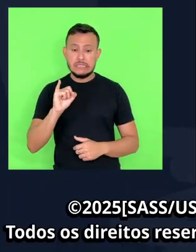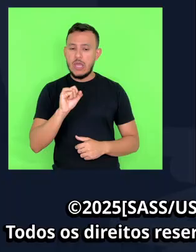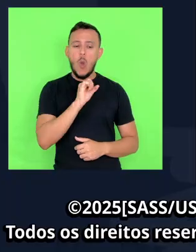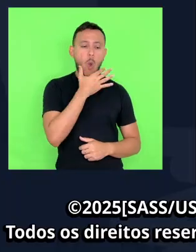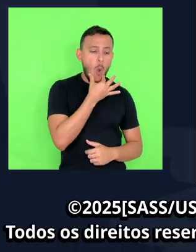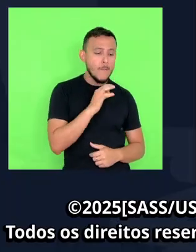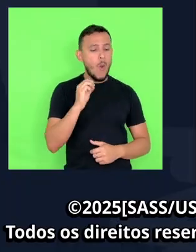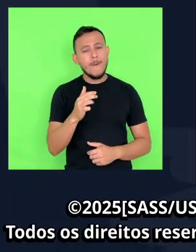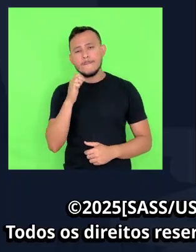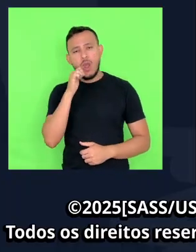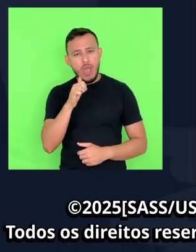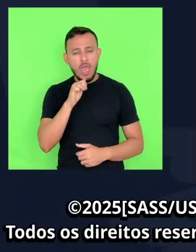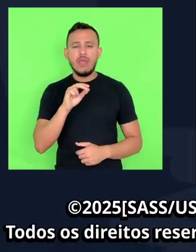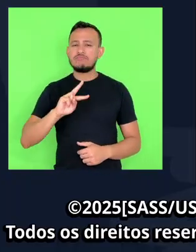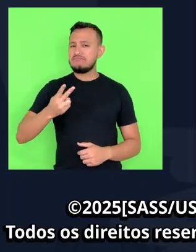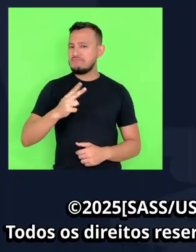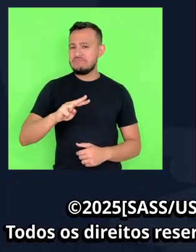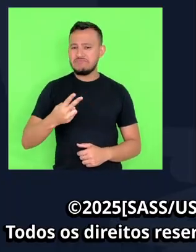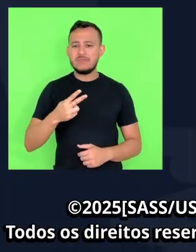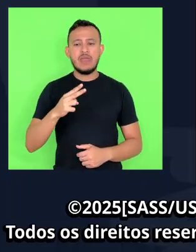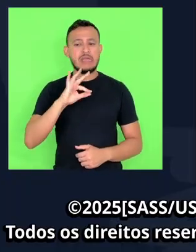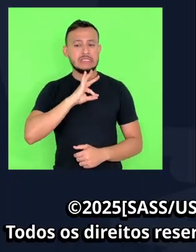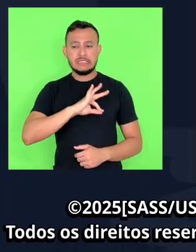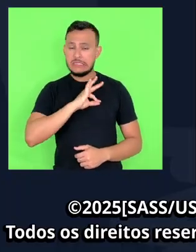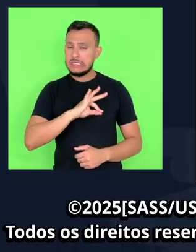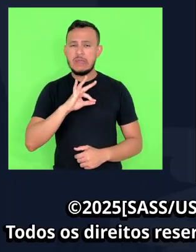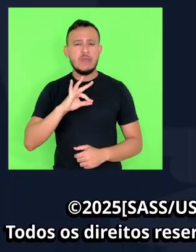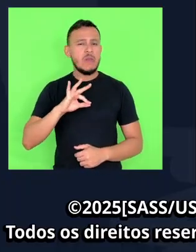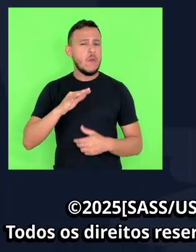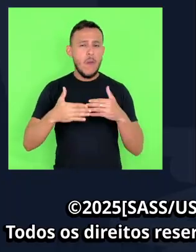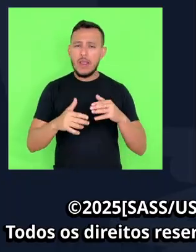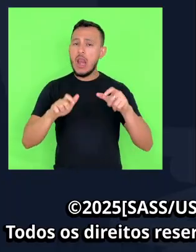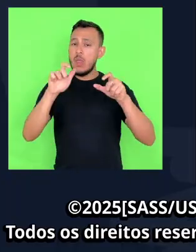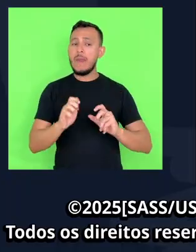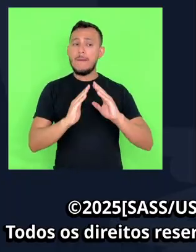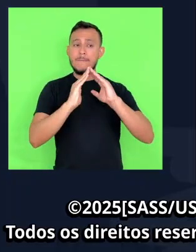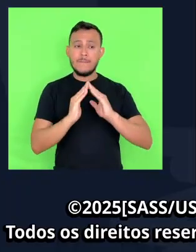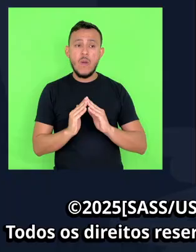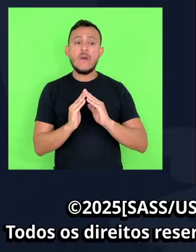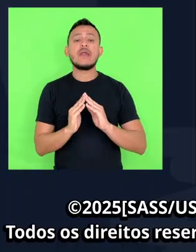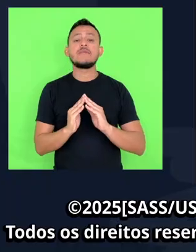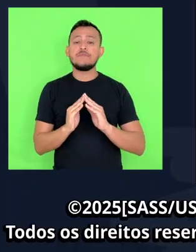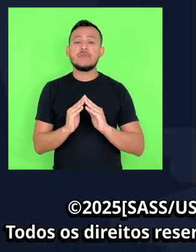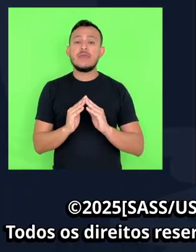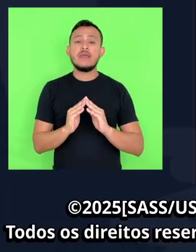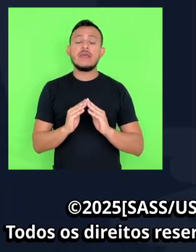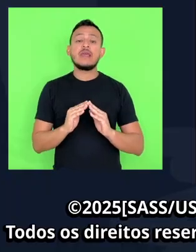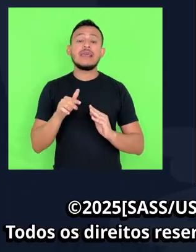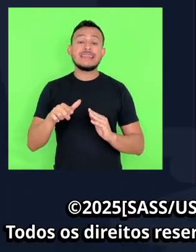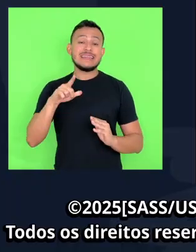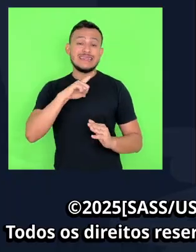independente do sexo, independente da renda, independente do local de moradia,